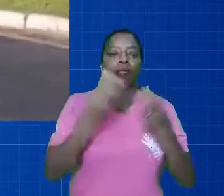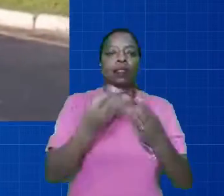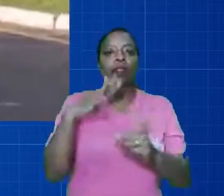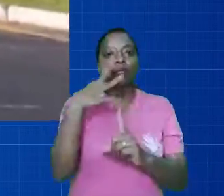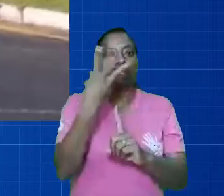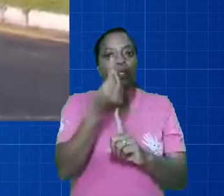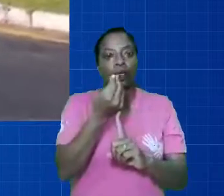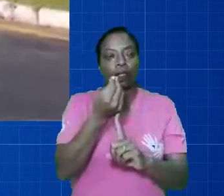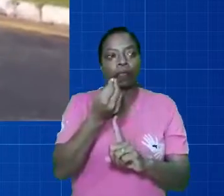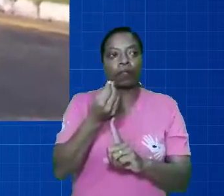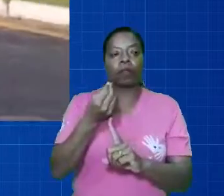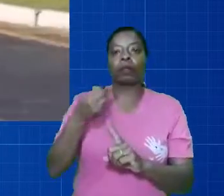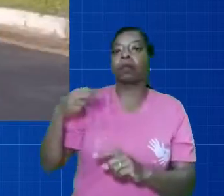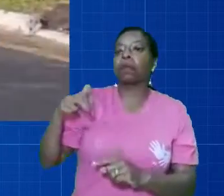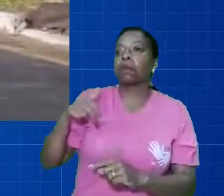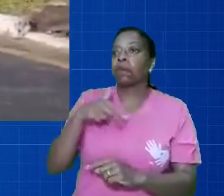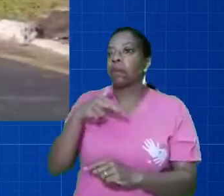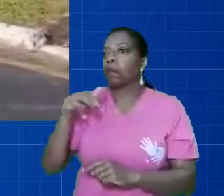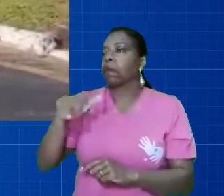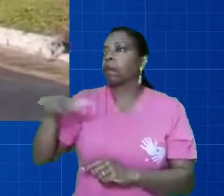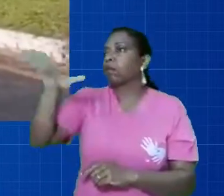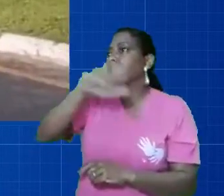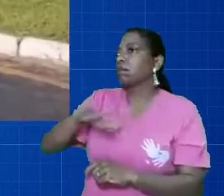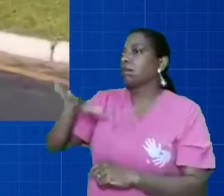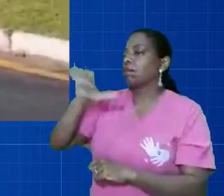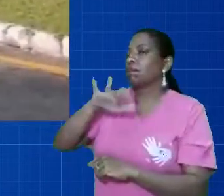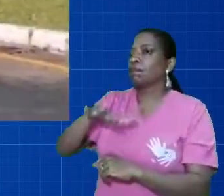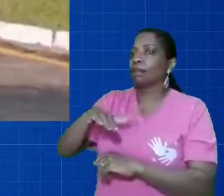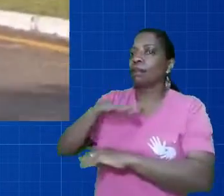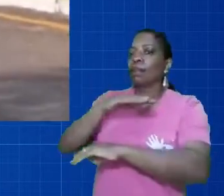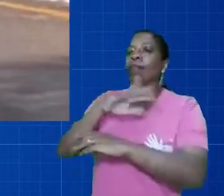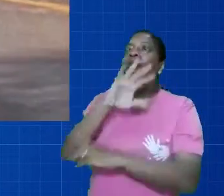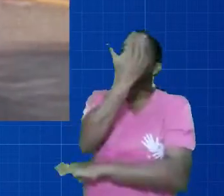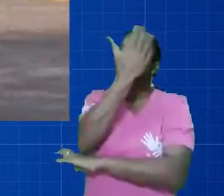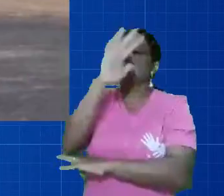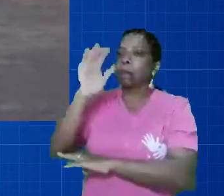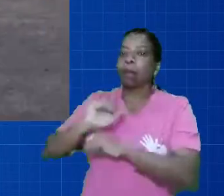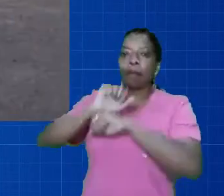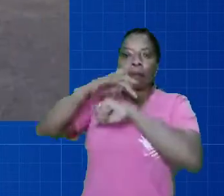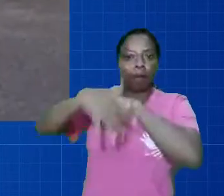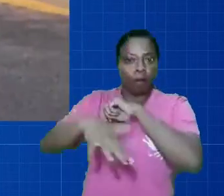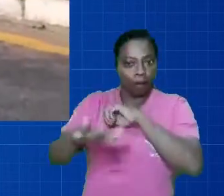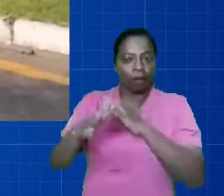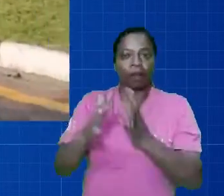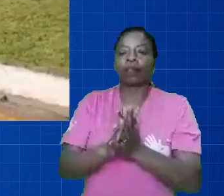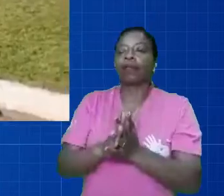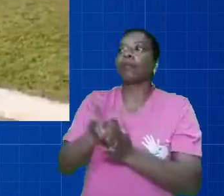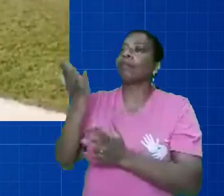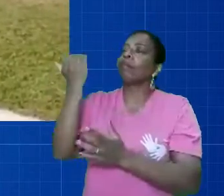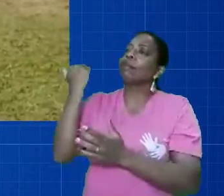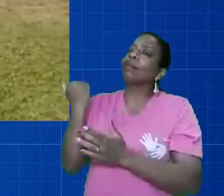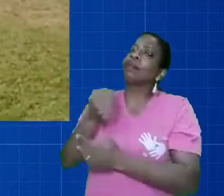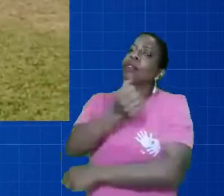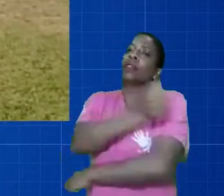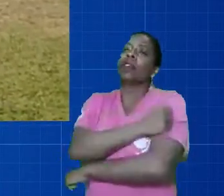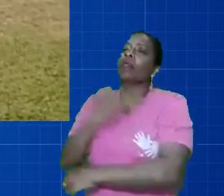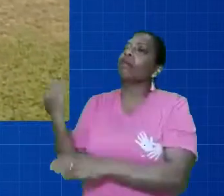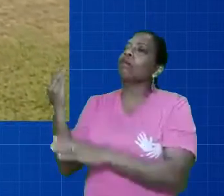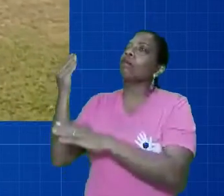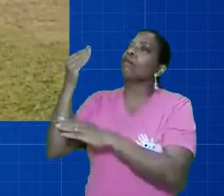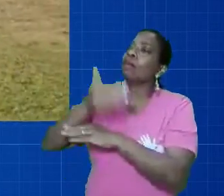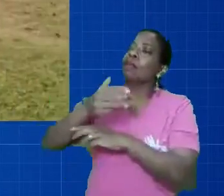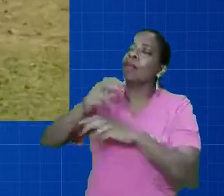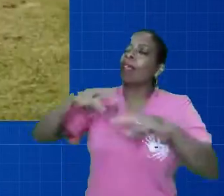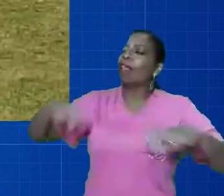né? E esse parque aqui, ele era um espaço onde os estudantes, os alunos que vinham para as oficinas de arte, eles